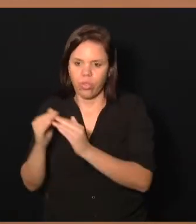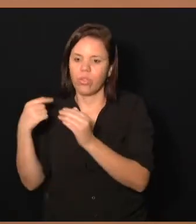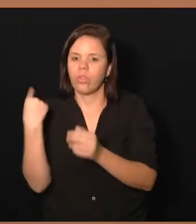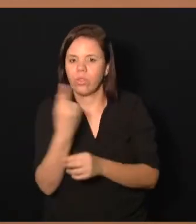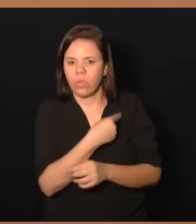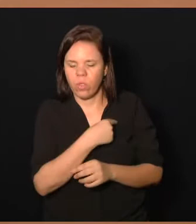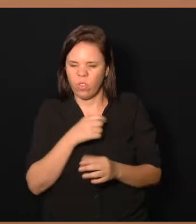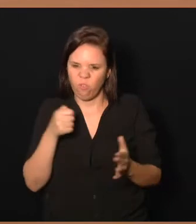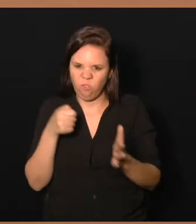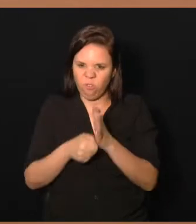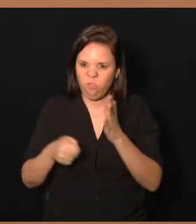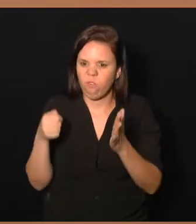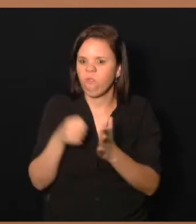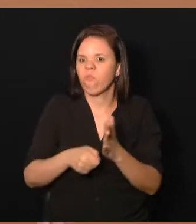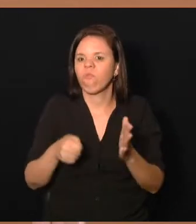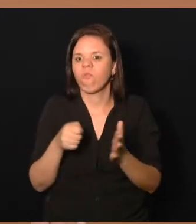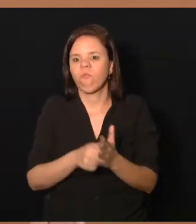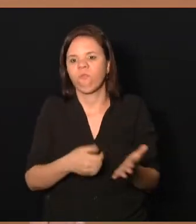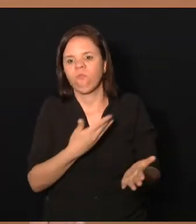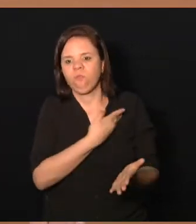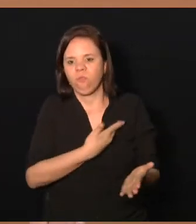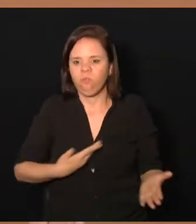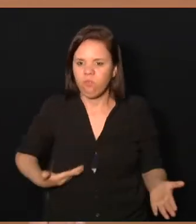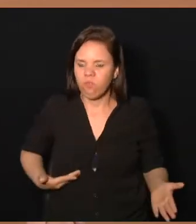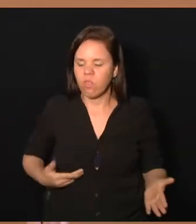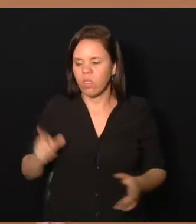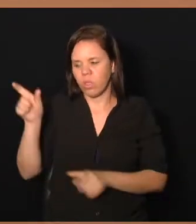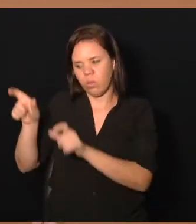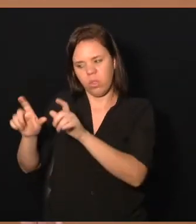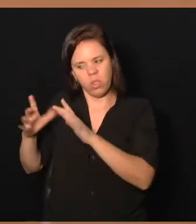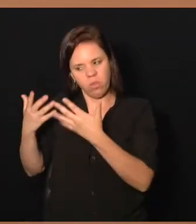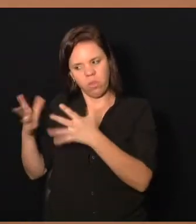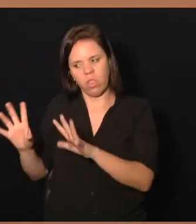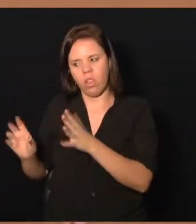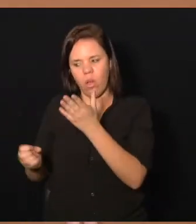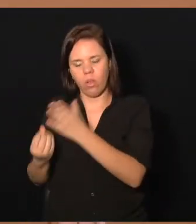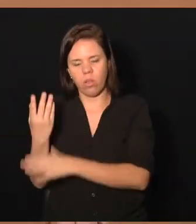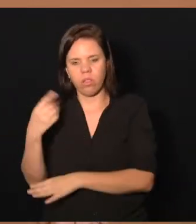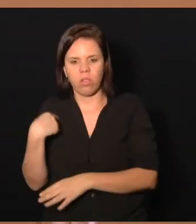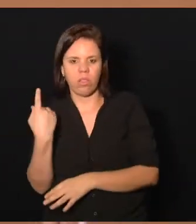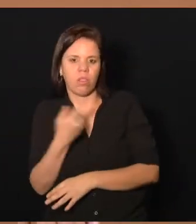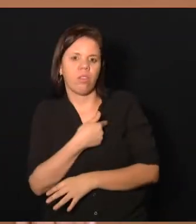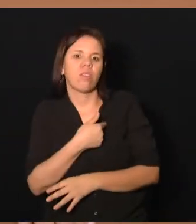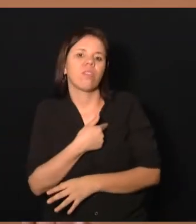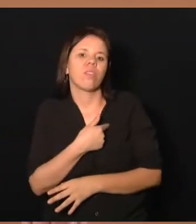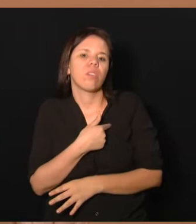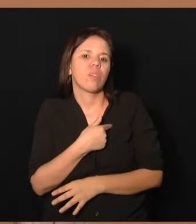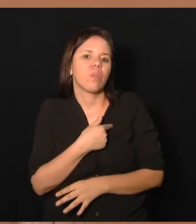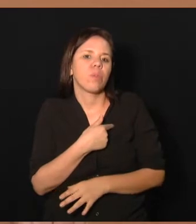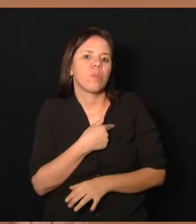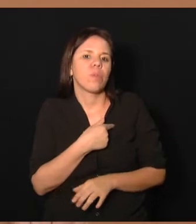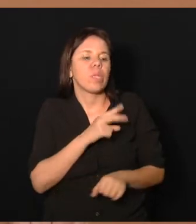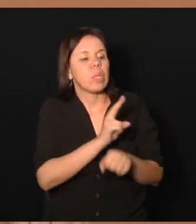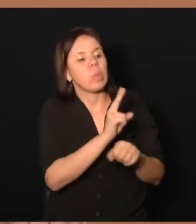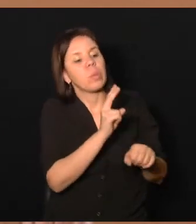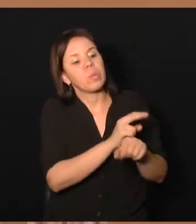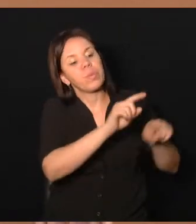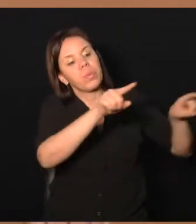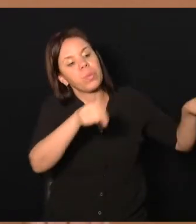peitamos os poderosos, nós peitamos aqueles que não queriam que acontecesse, nós peitamos aqueles que guardam áreas até